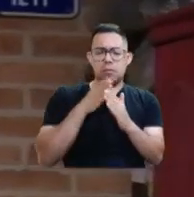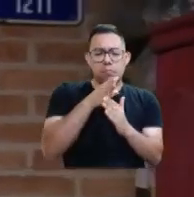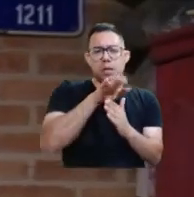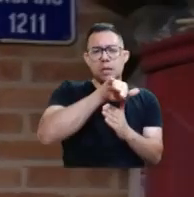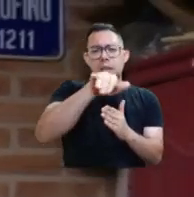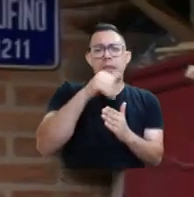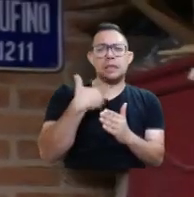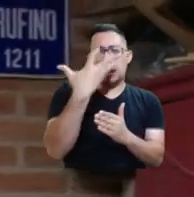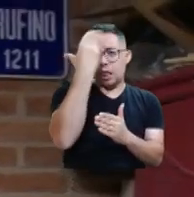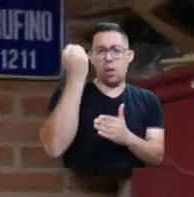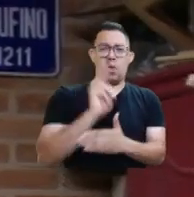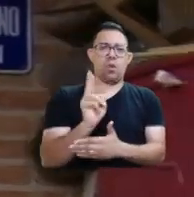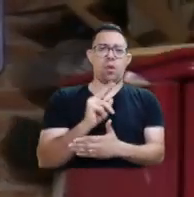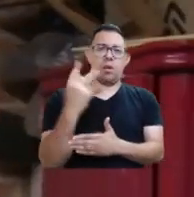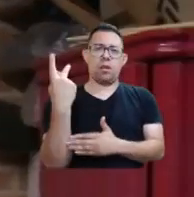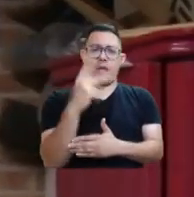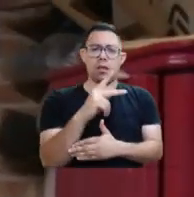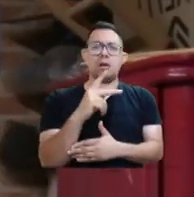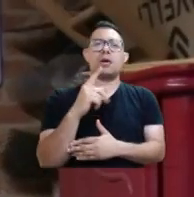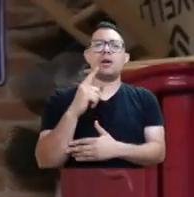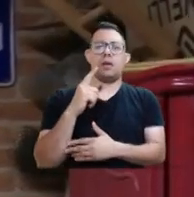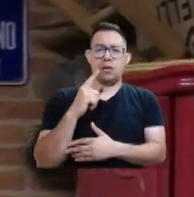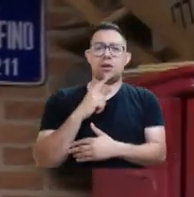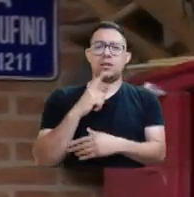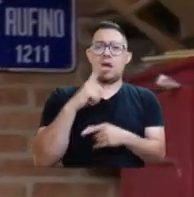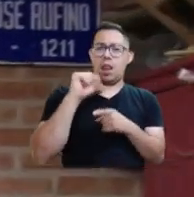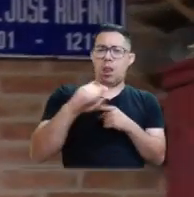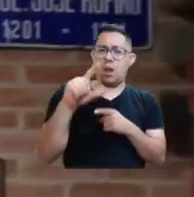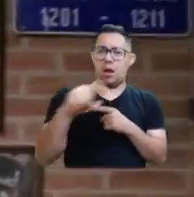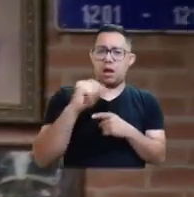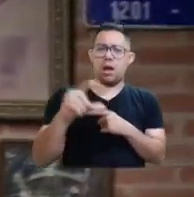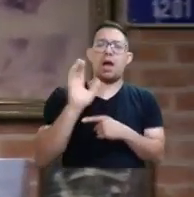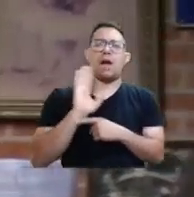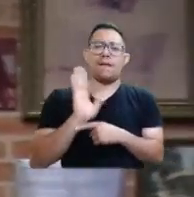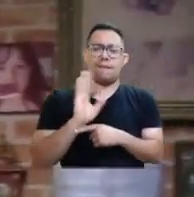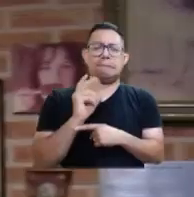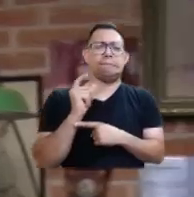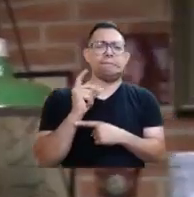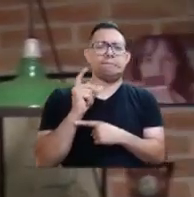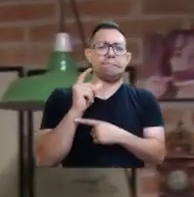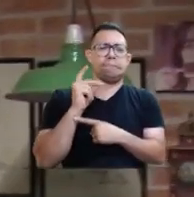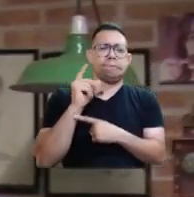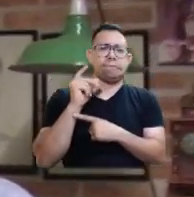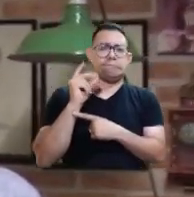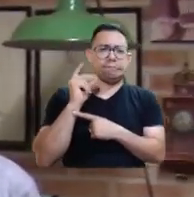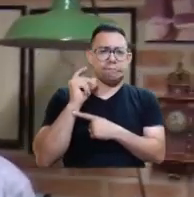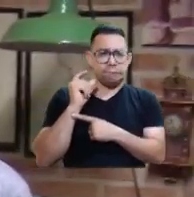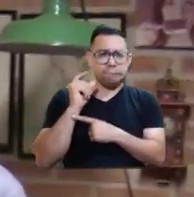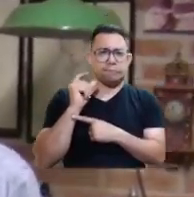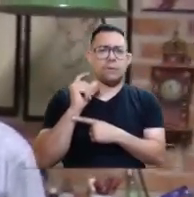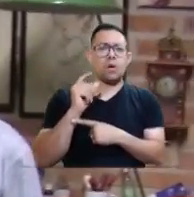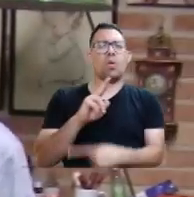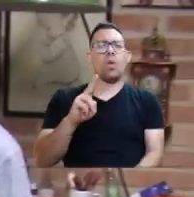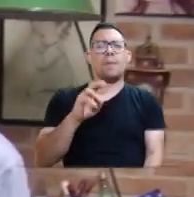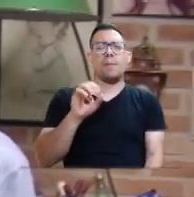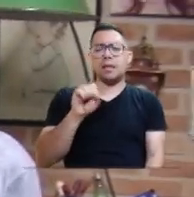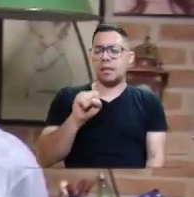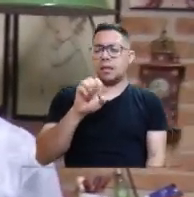lá, esqueci o nome dele, que ele fazia isso, ele alugava filme já há algum tempo. Mas